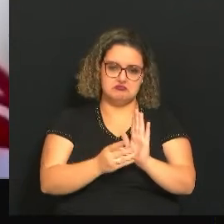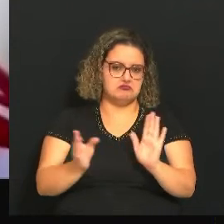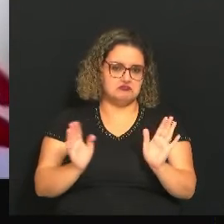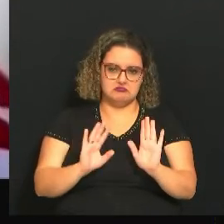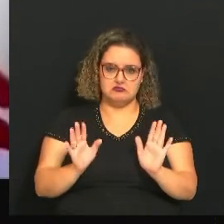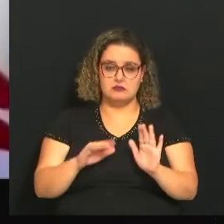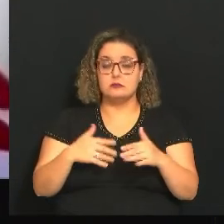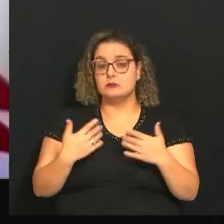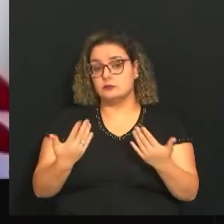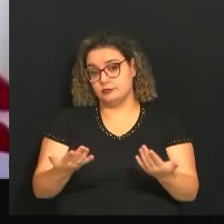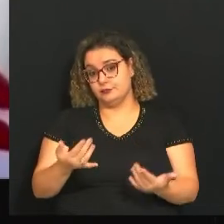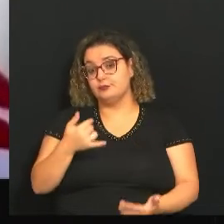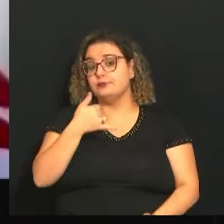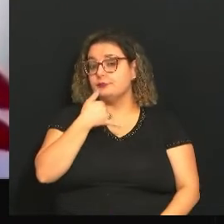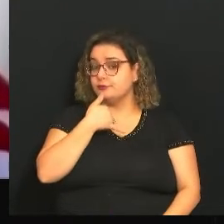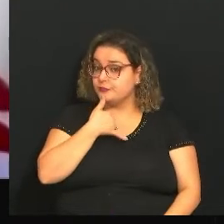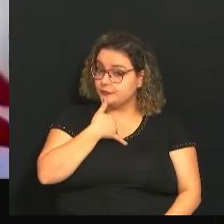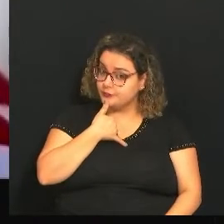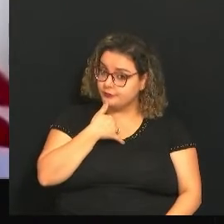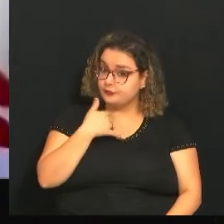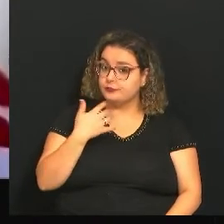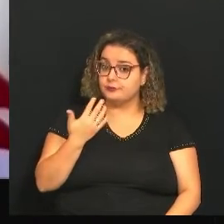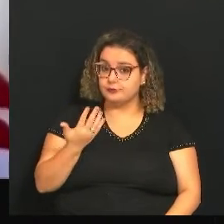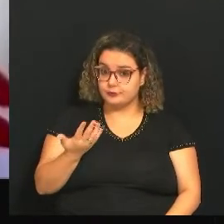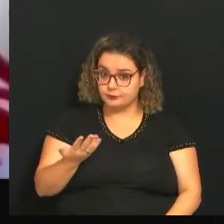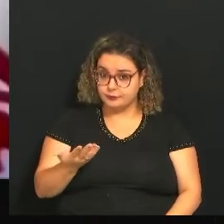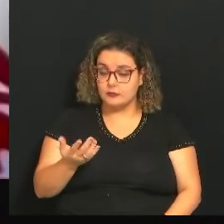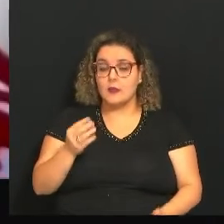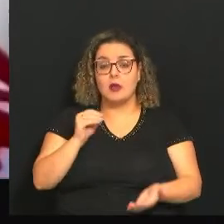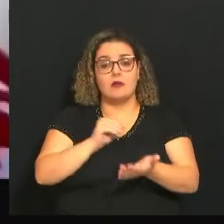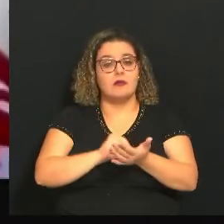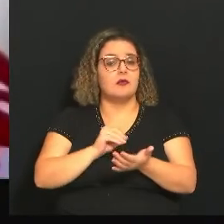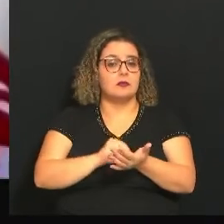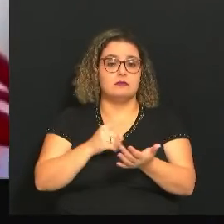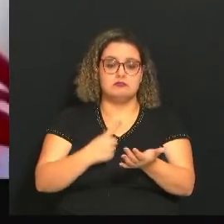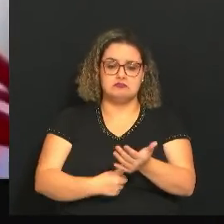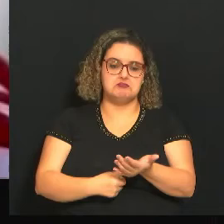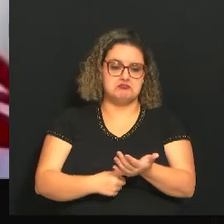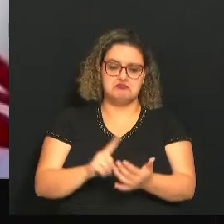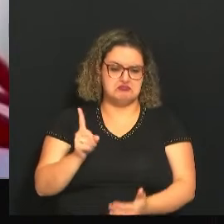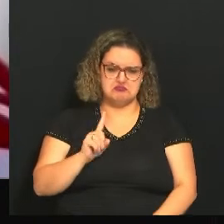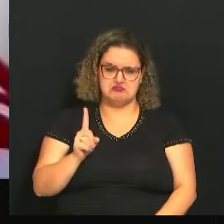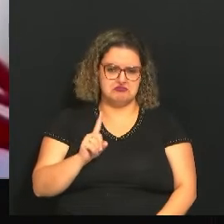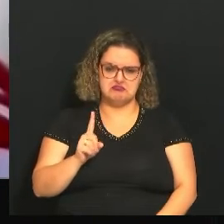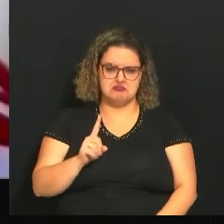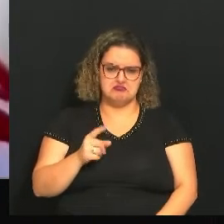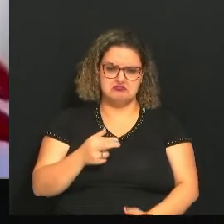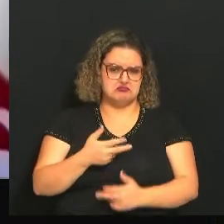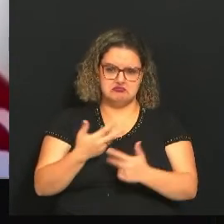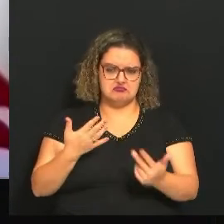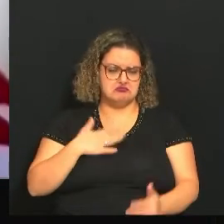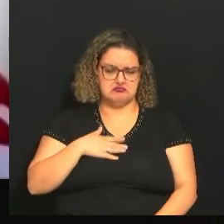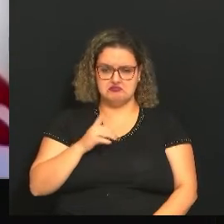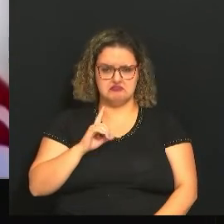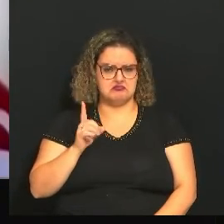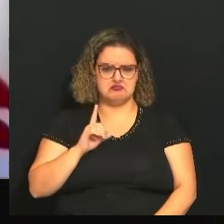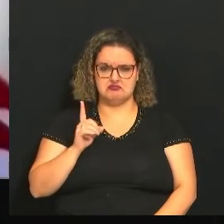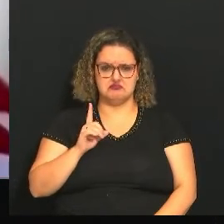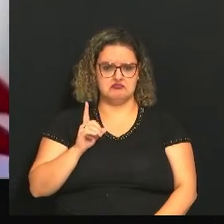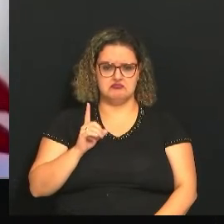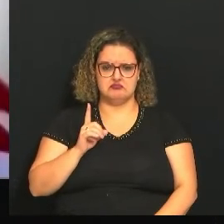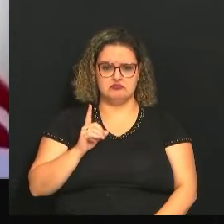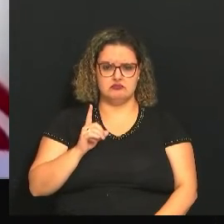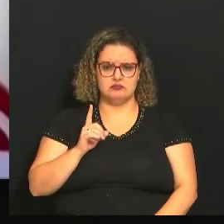Apesar de triste, né? Da falta do compromisso, não é notícia nova, né? Ele só